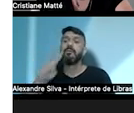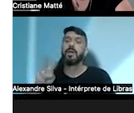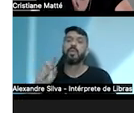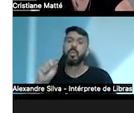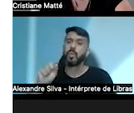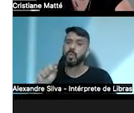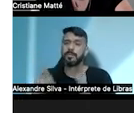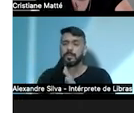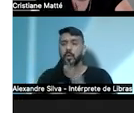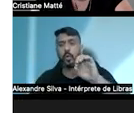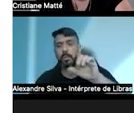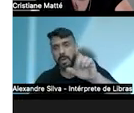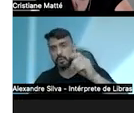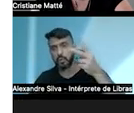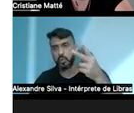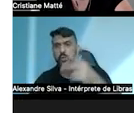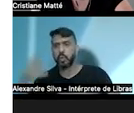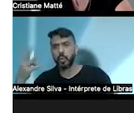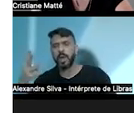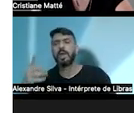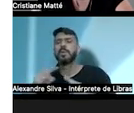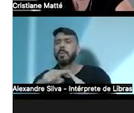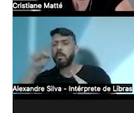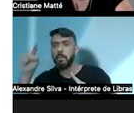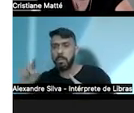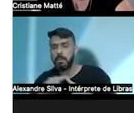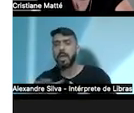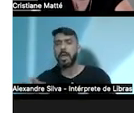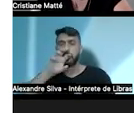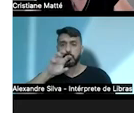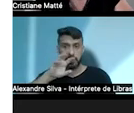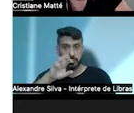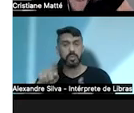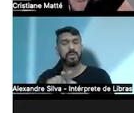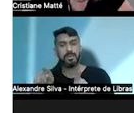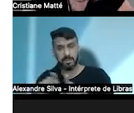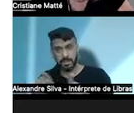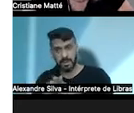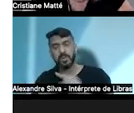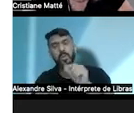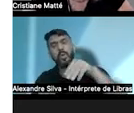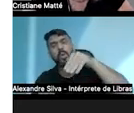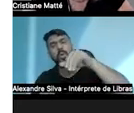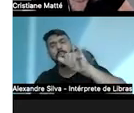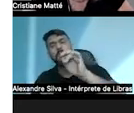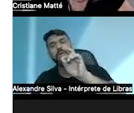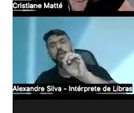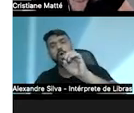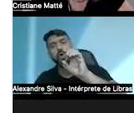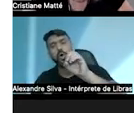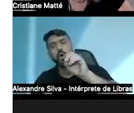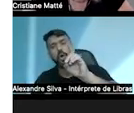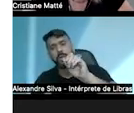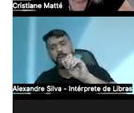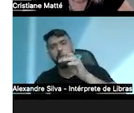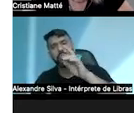complexo 2, do complexo 4 da cadeia respiratória e também os níveis de mitocôndrias funcionais, utilizando